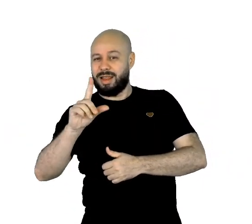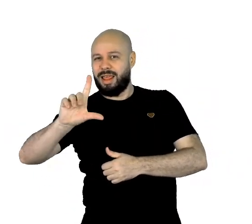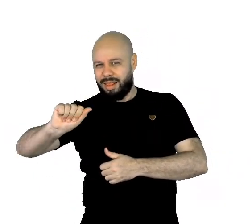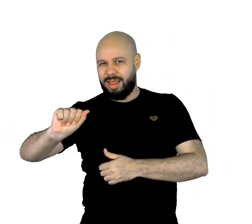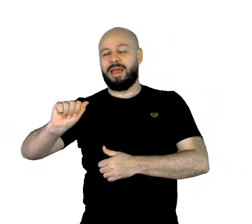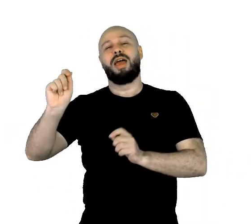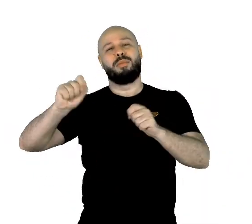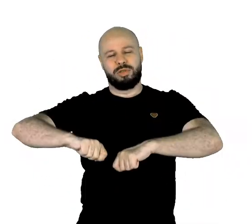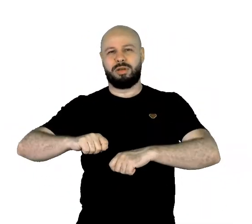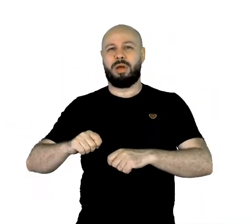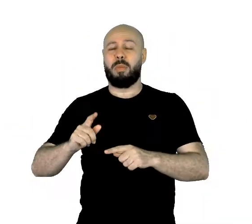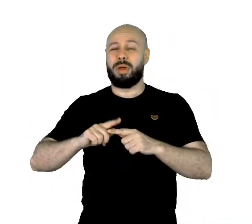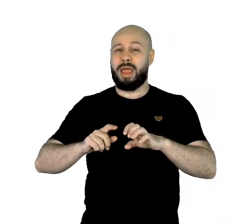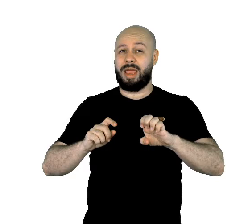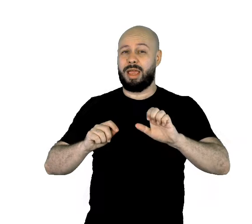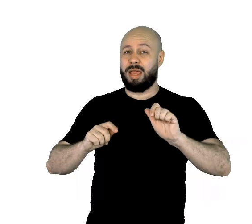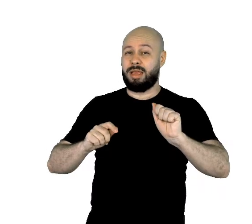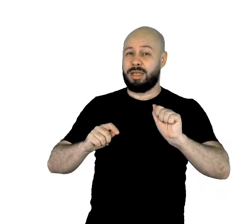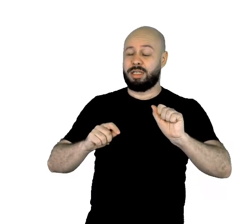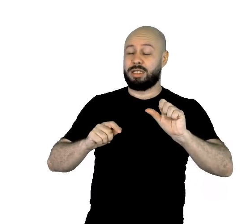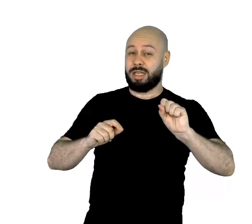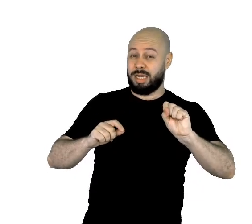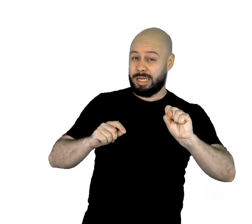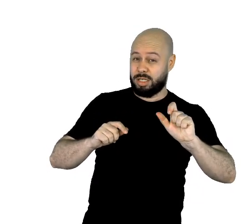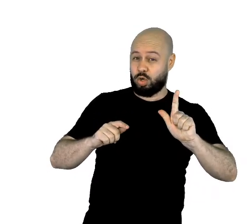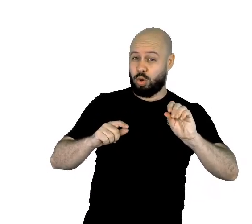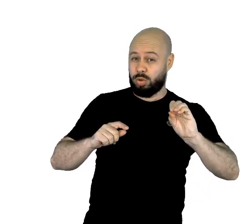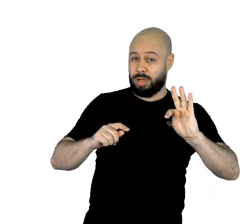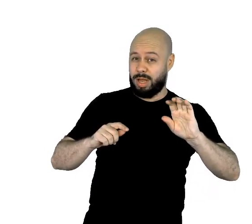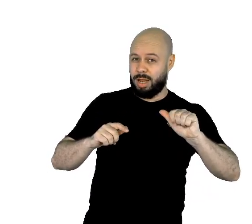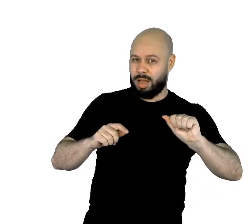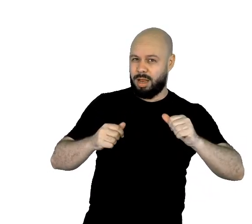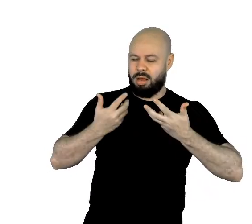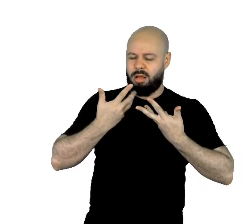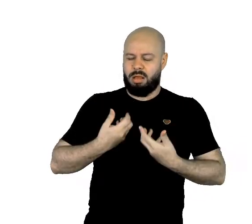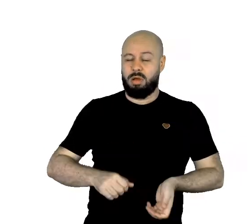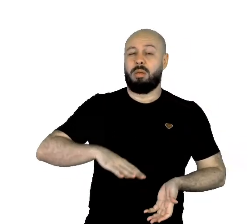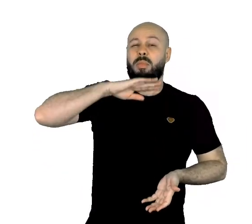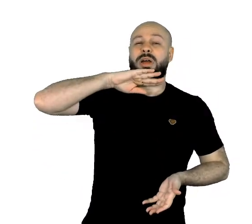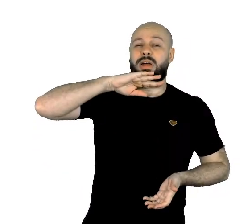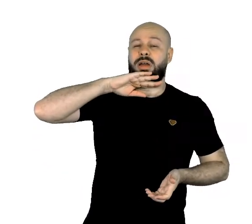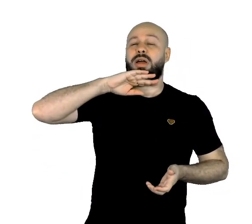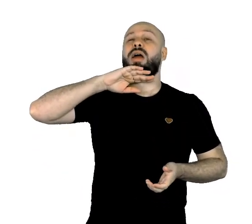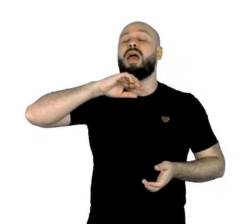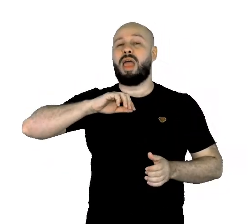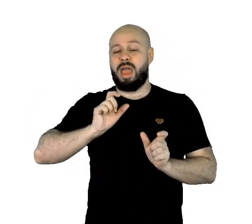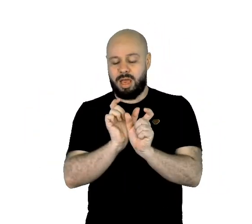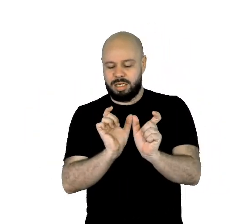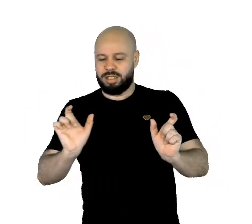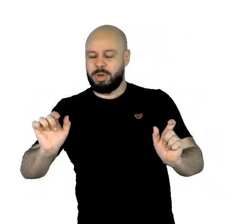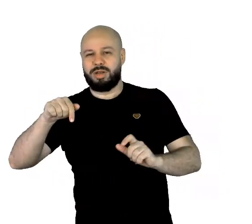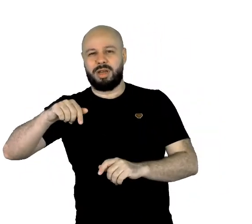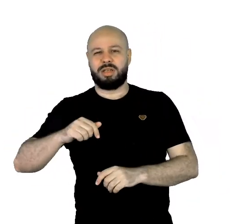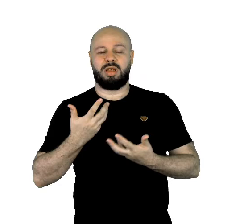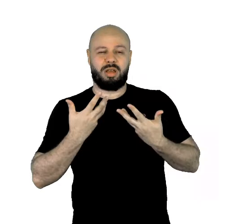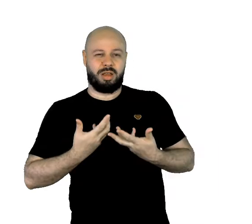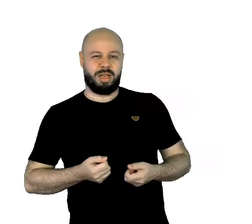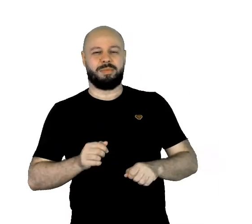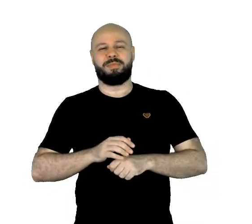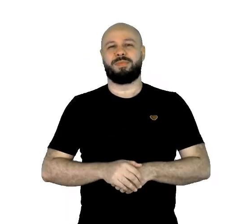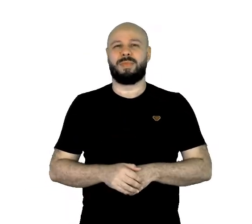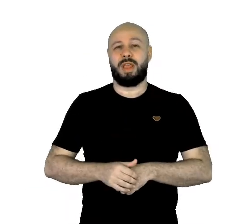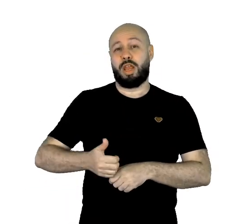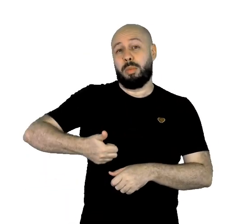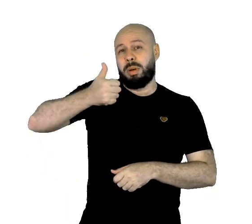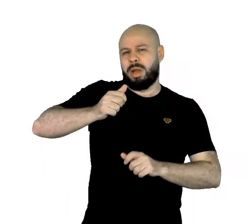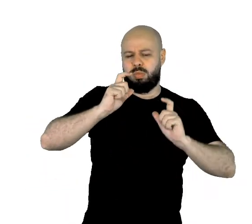porque esgotada e cansada são sinônimos. No primeiro quadrinho, tem duas palavras que são